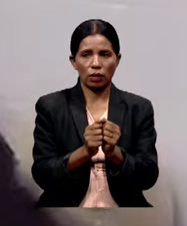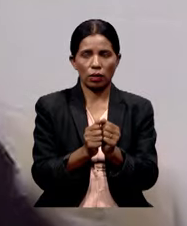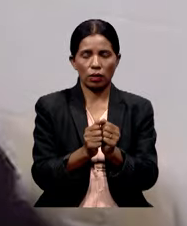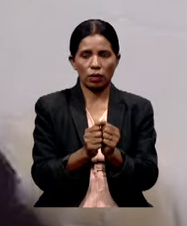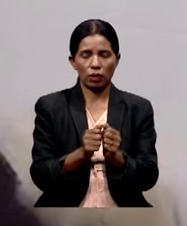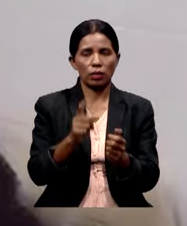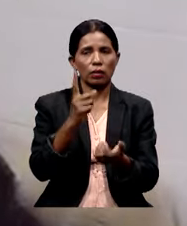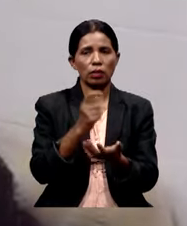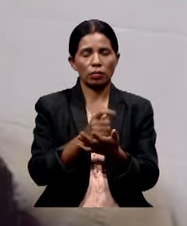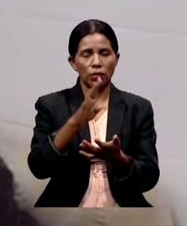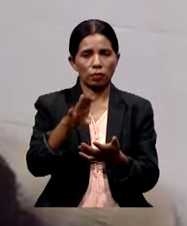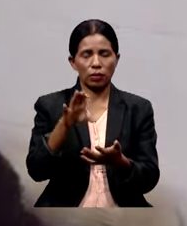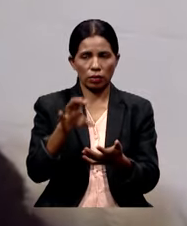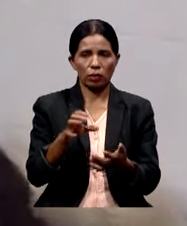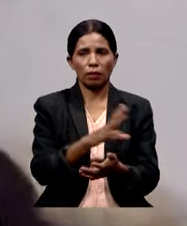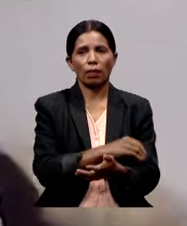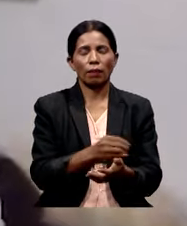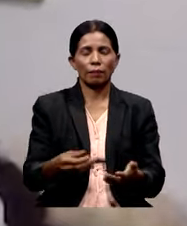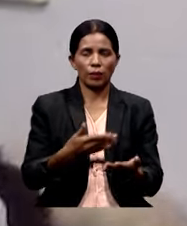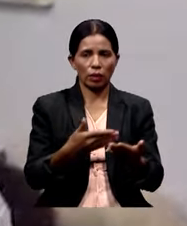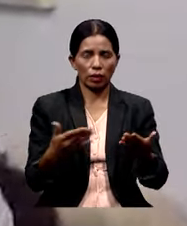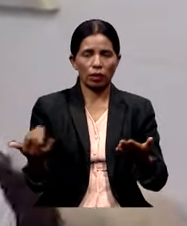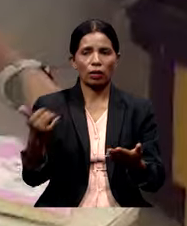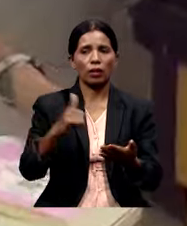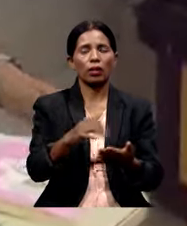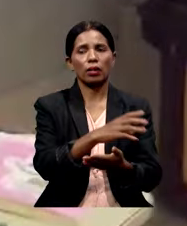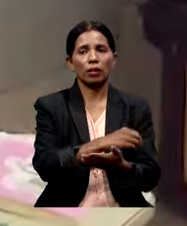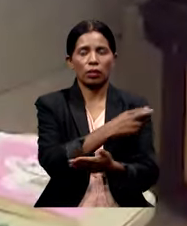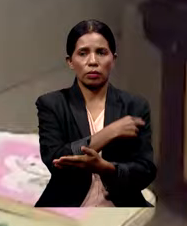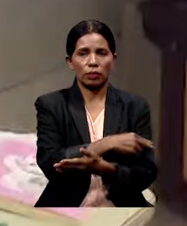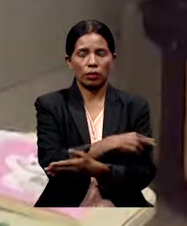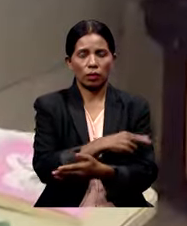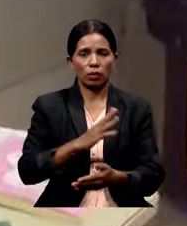1444. Atualmente facilitaren o medicamento e a sala materna de Hospital